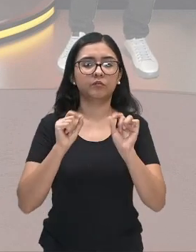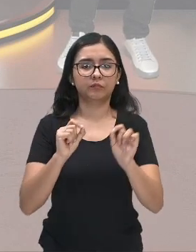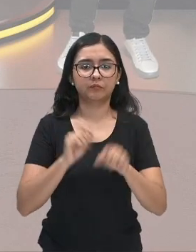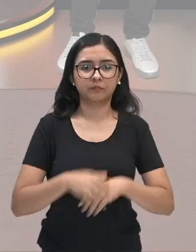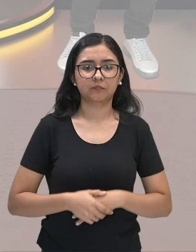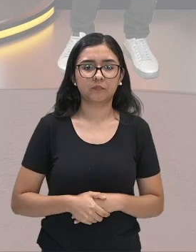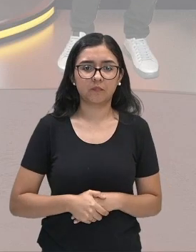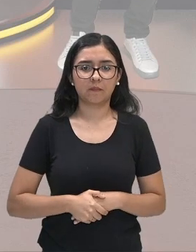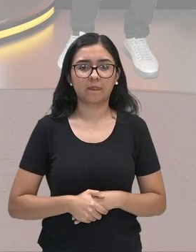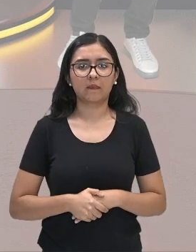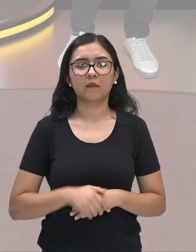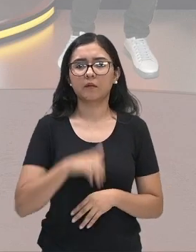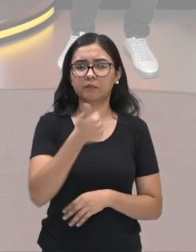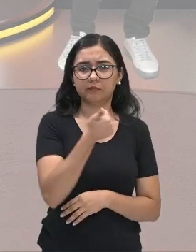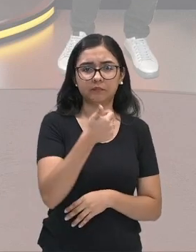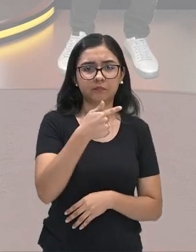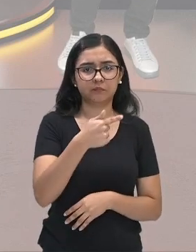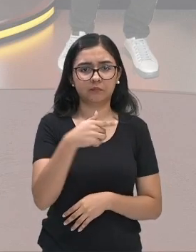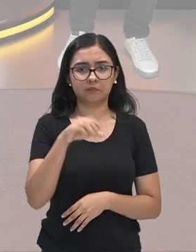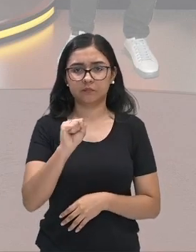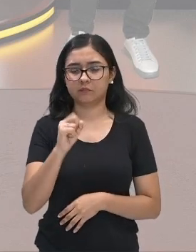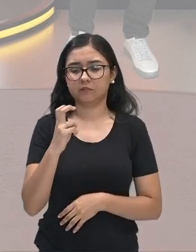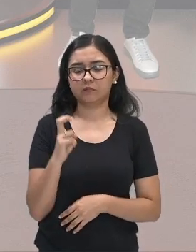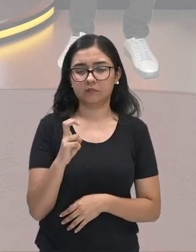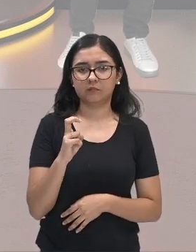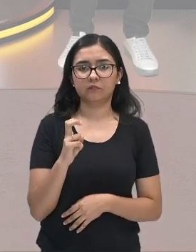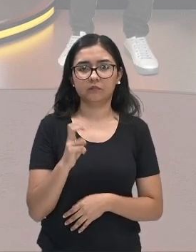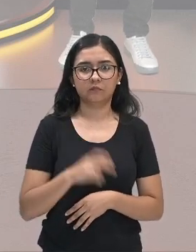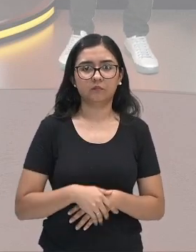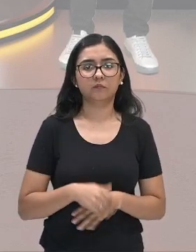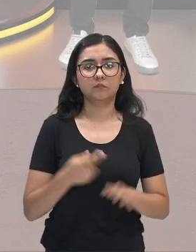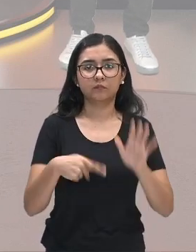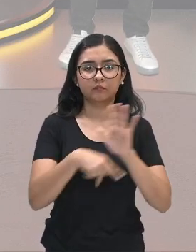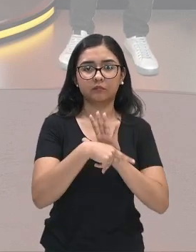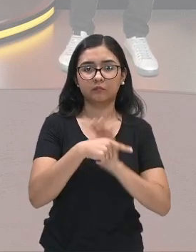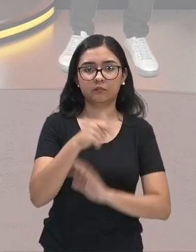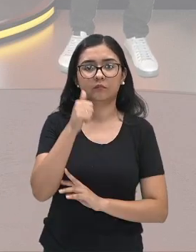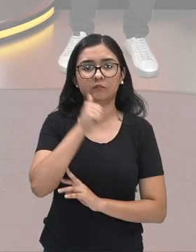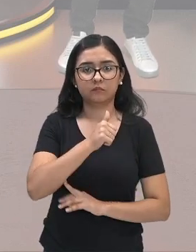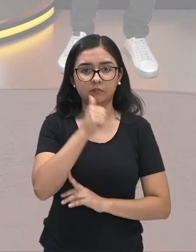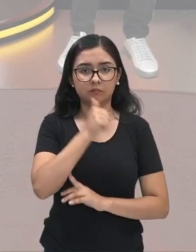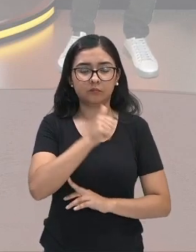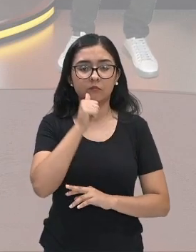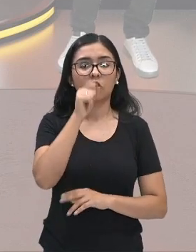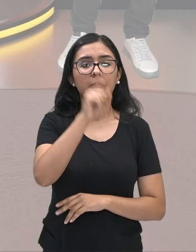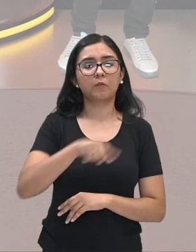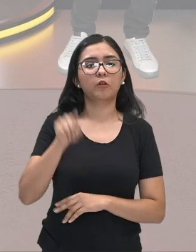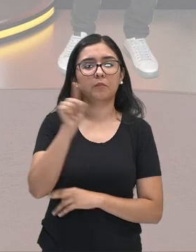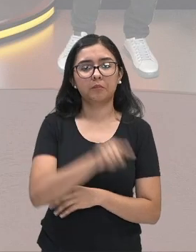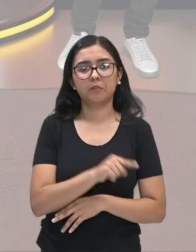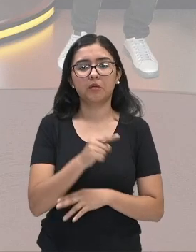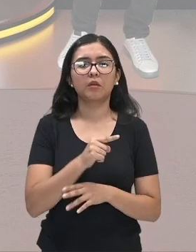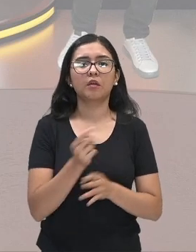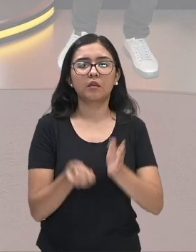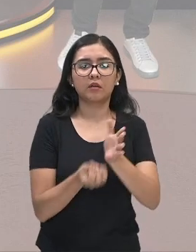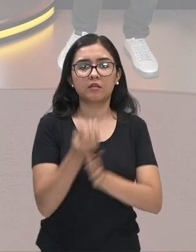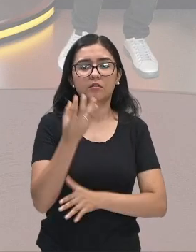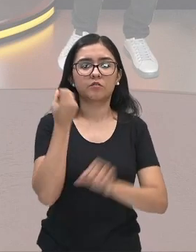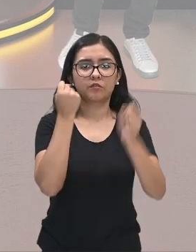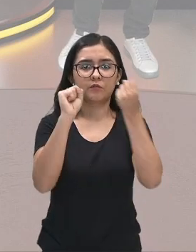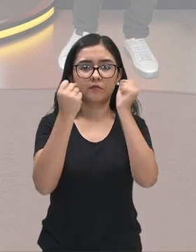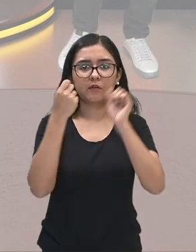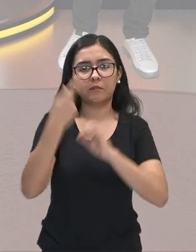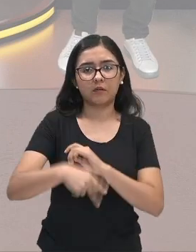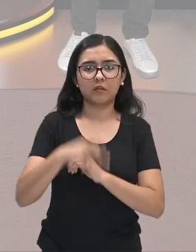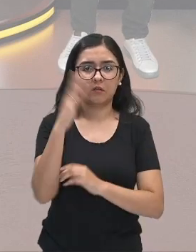alvará de 1785 de Dona Maria I, que proibia o estabelecimento de fábricas no Brasil.